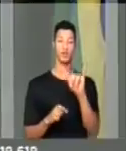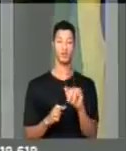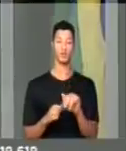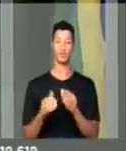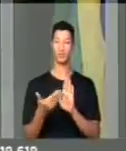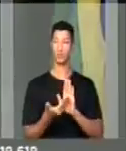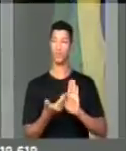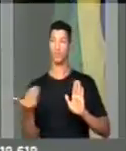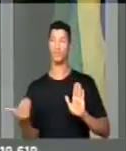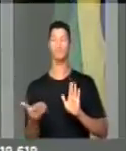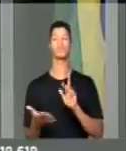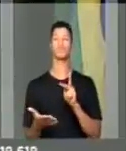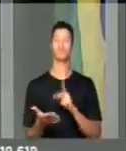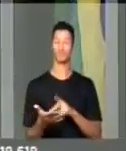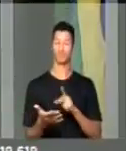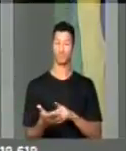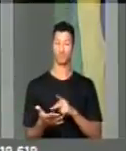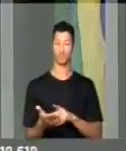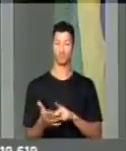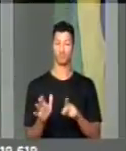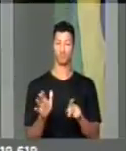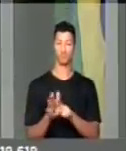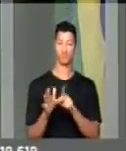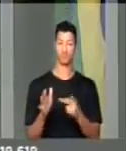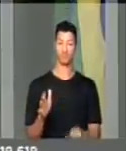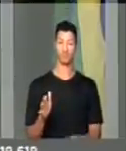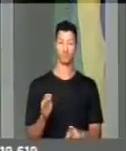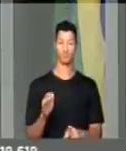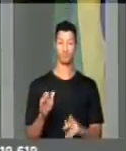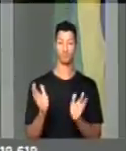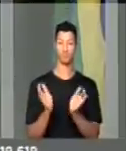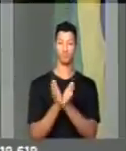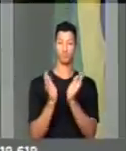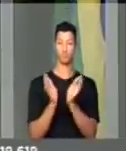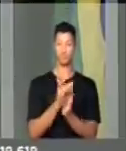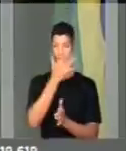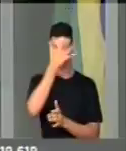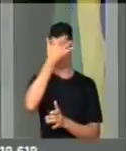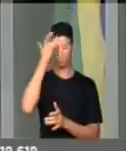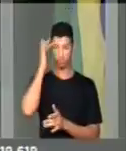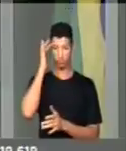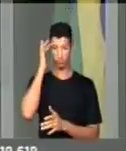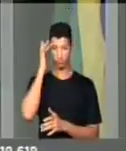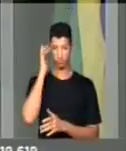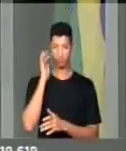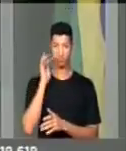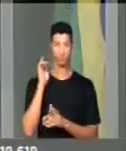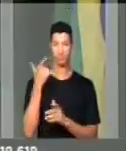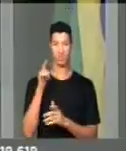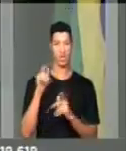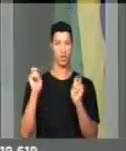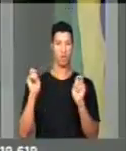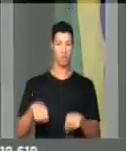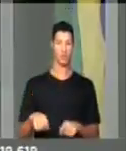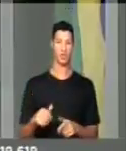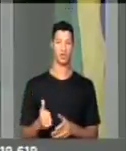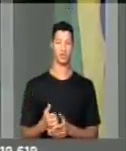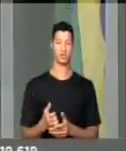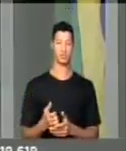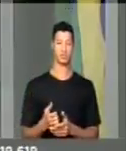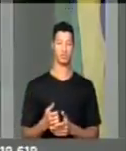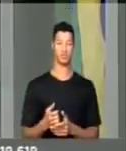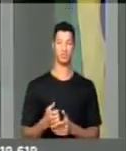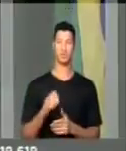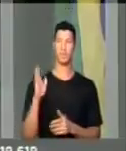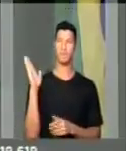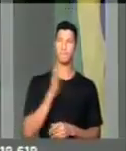o afastamento definitivo desse grupo de pessoas incompetentes,